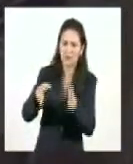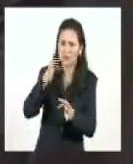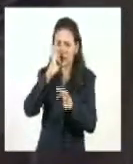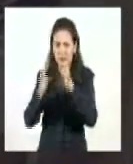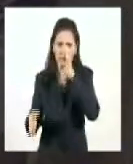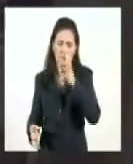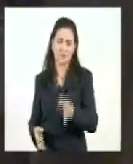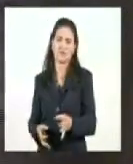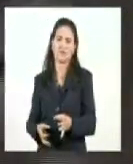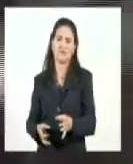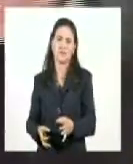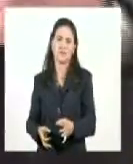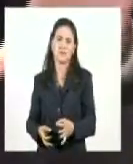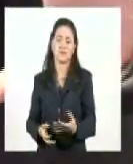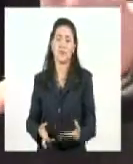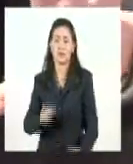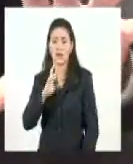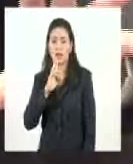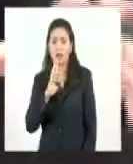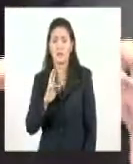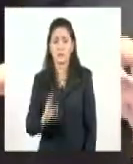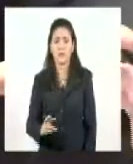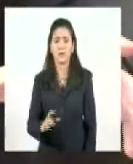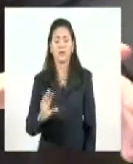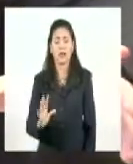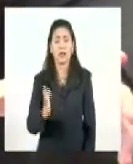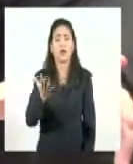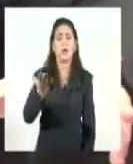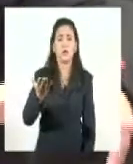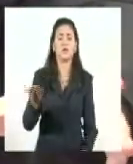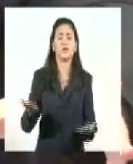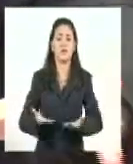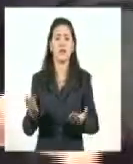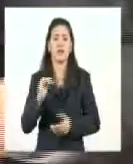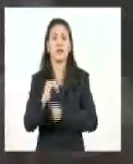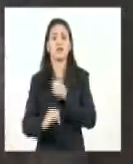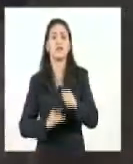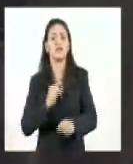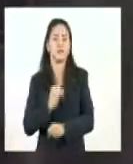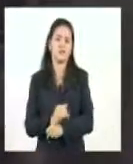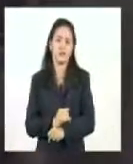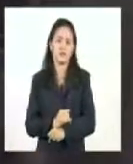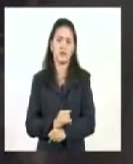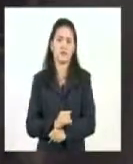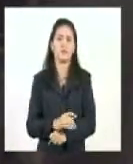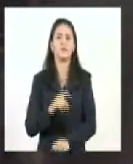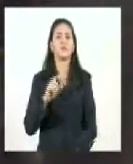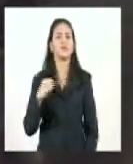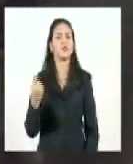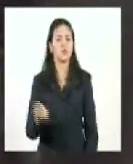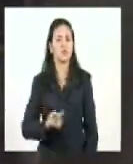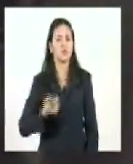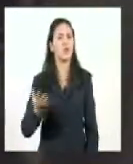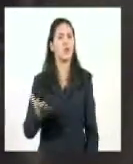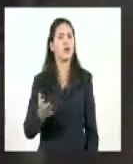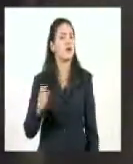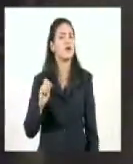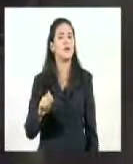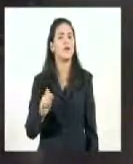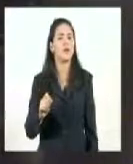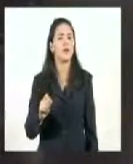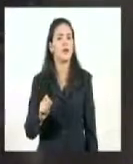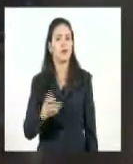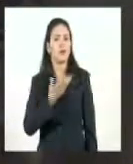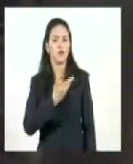essa resposta ela é muito parecida com o que está acontecendo na área virtual. O que nós queremos são respostas do